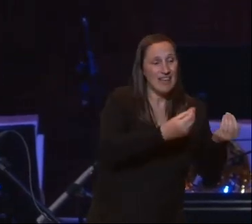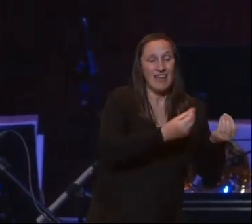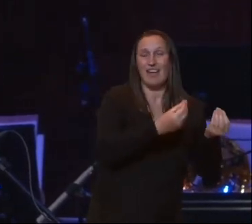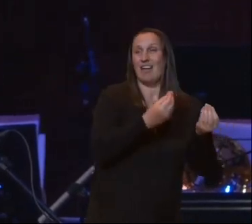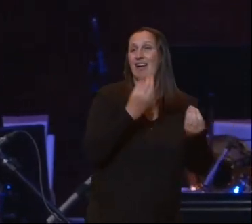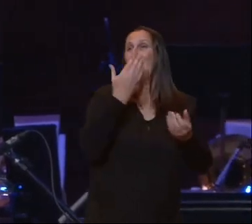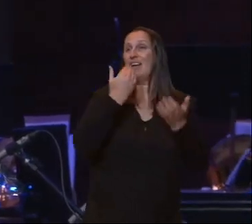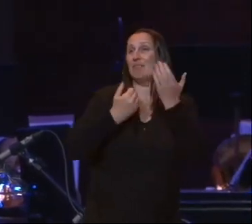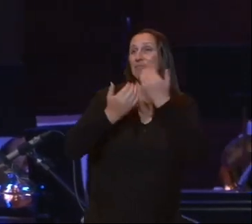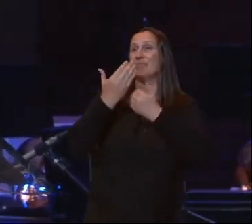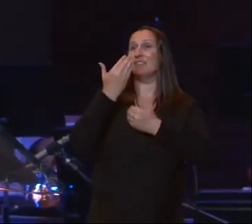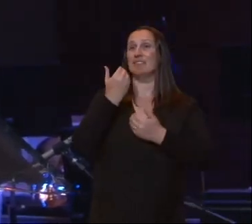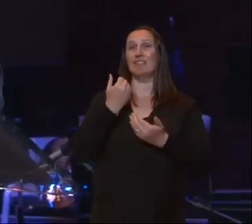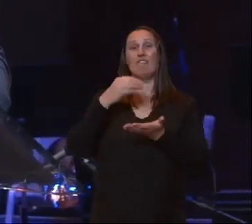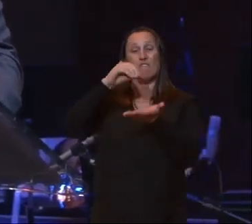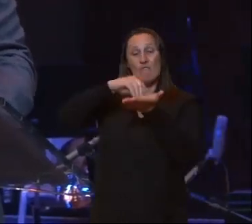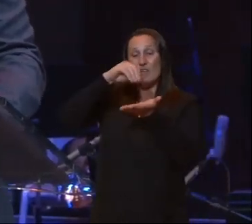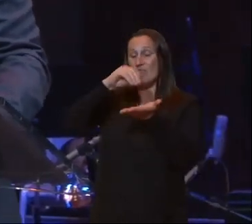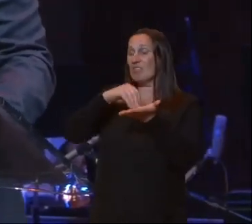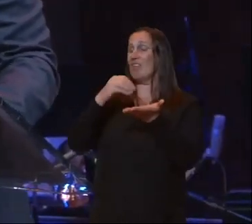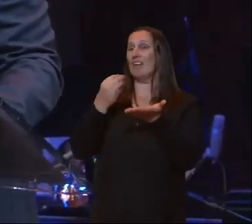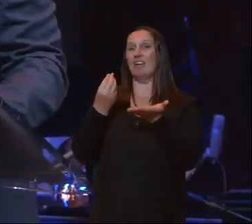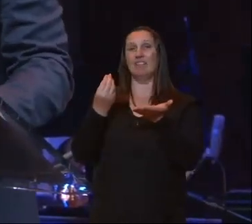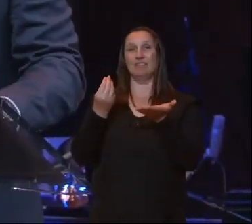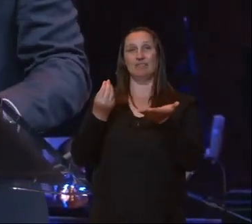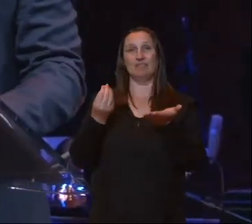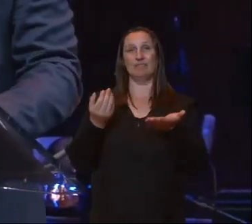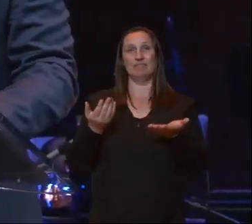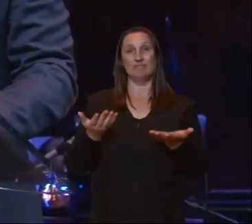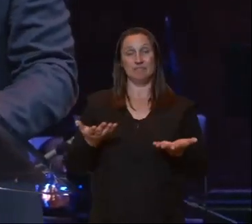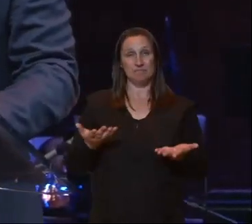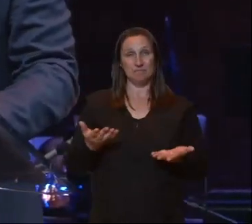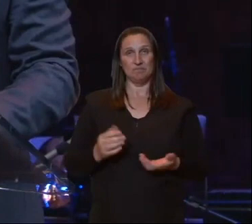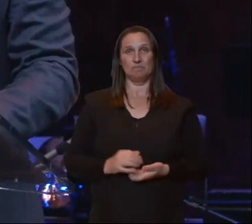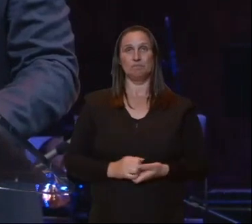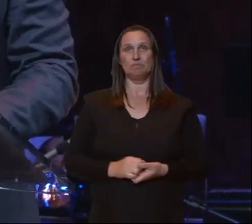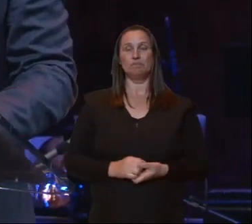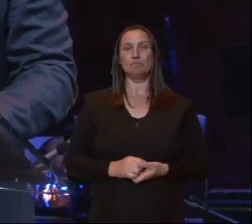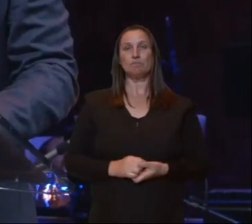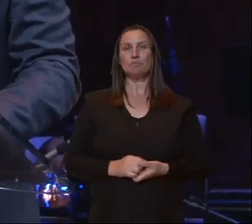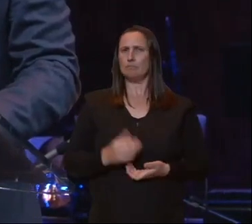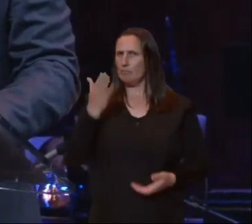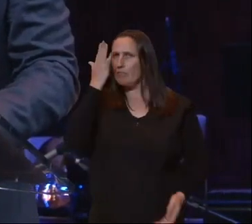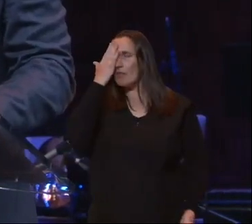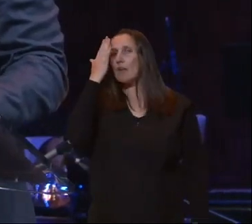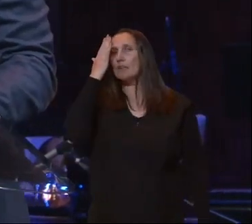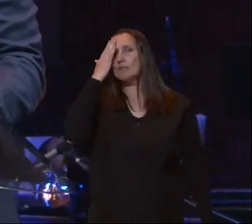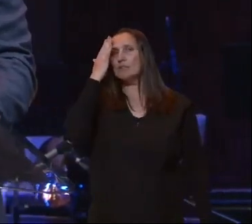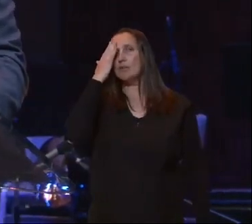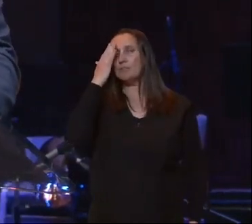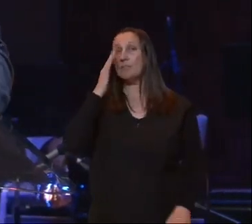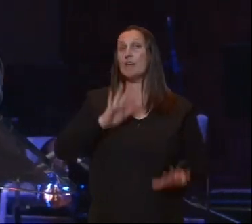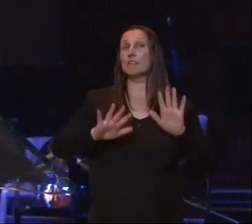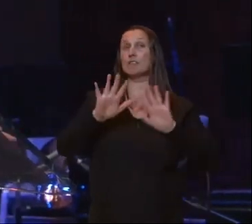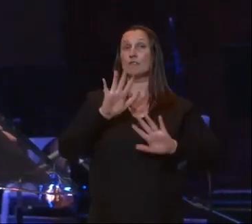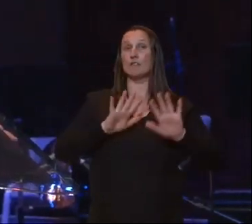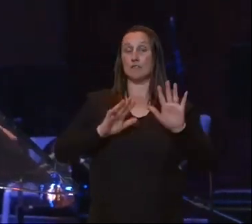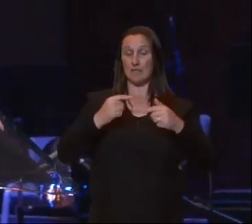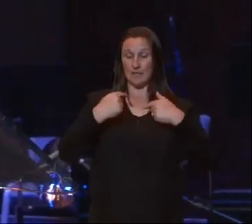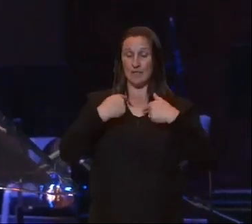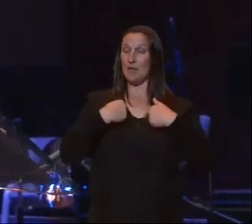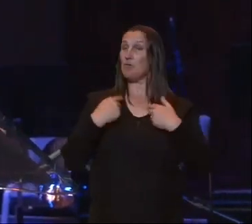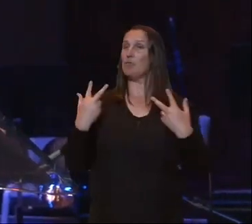para atender a sua necessidade, a necessidade dos seus. E sabe, muitas vezes eu me vejo